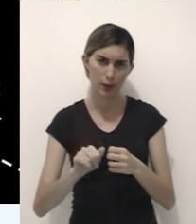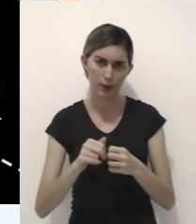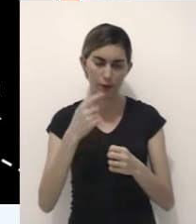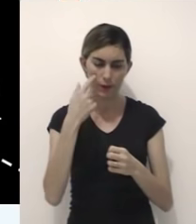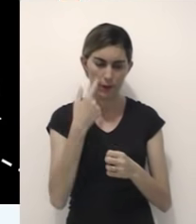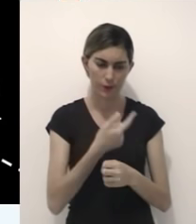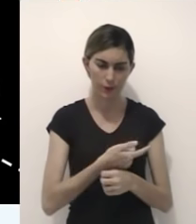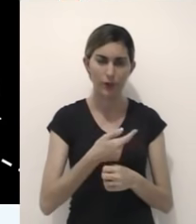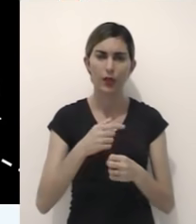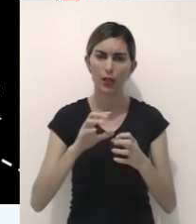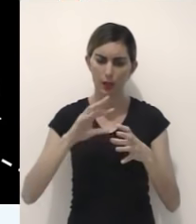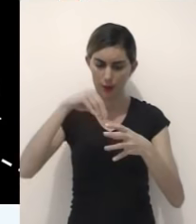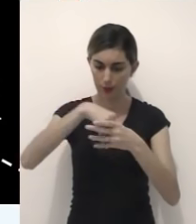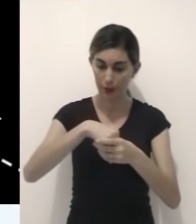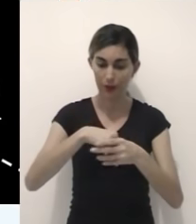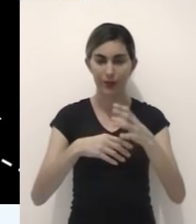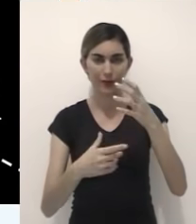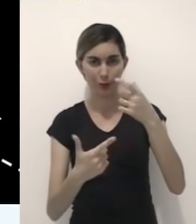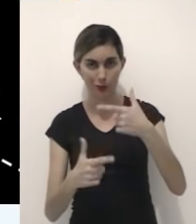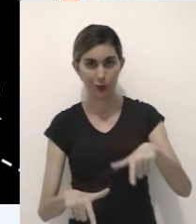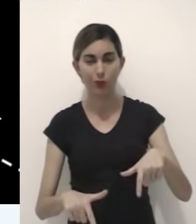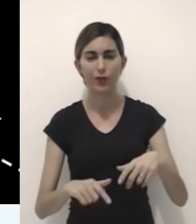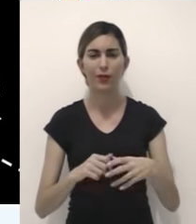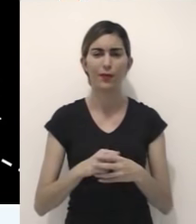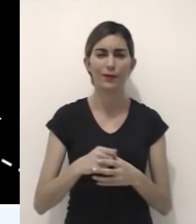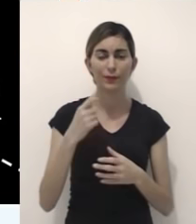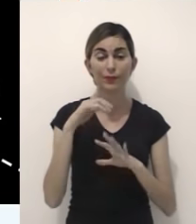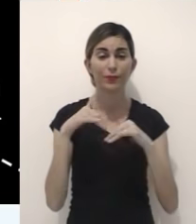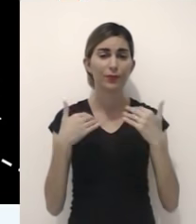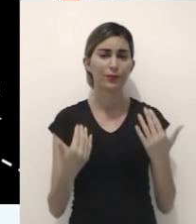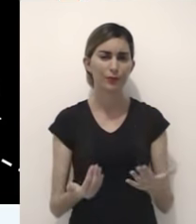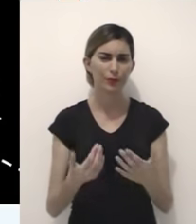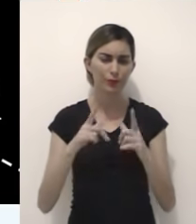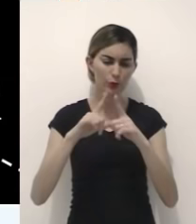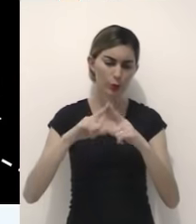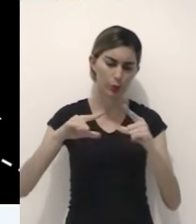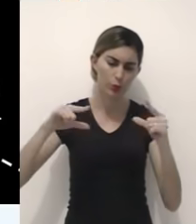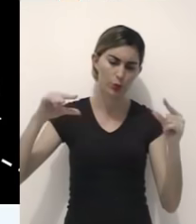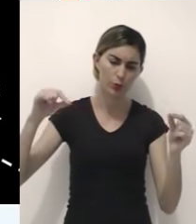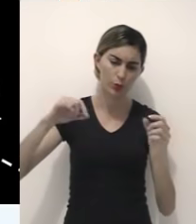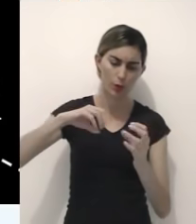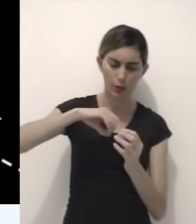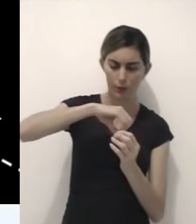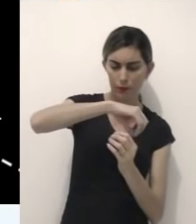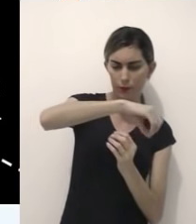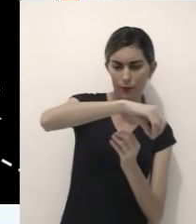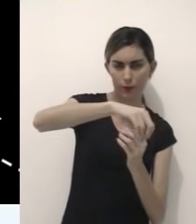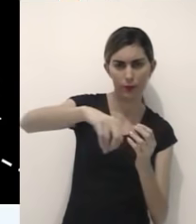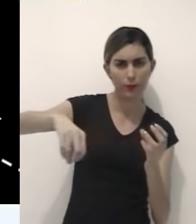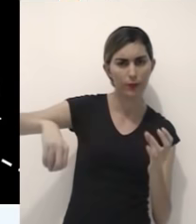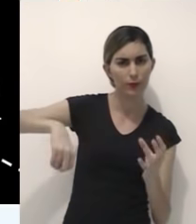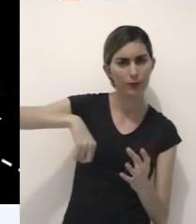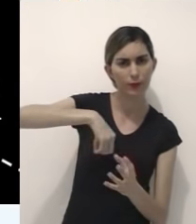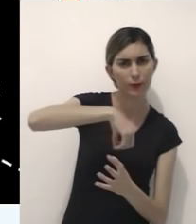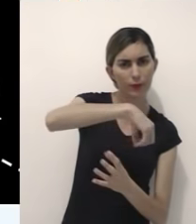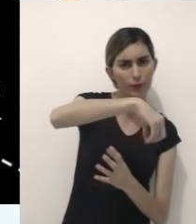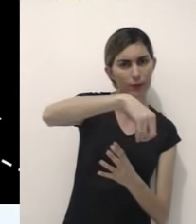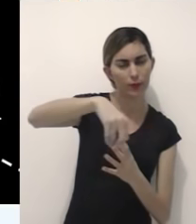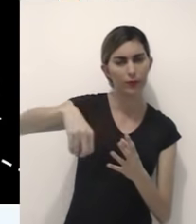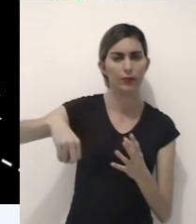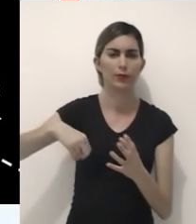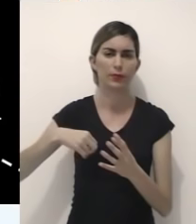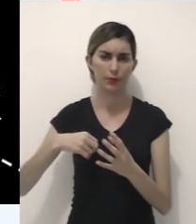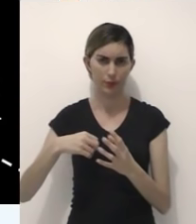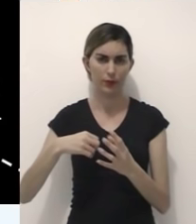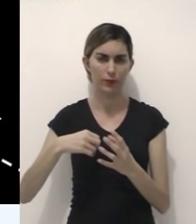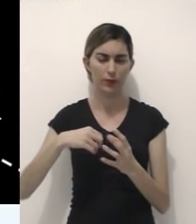umbra. Então, veja que tem uma sombra dentro da outra, né? Então, quando a Lua ela vai dar a volta